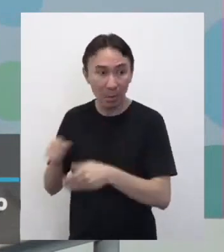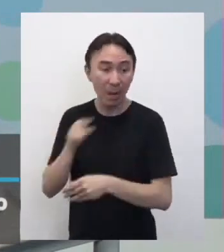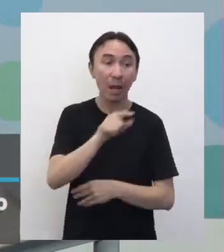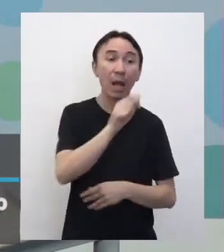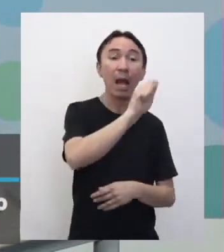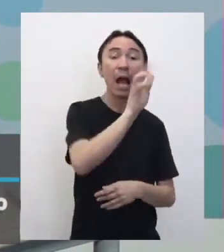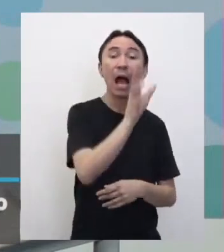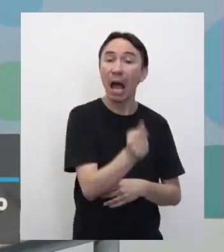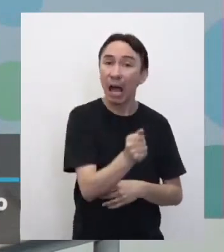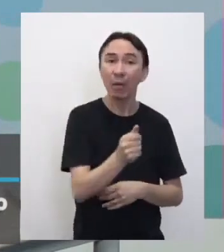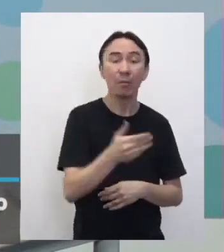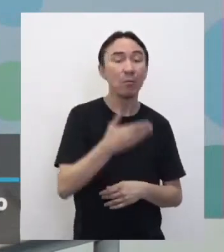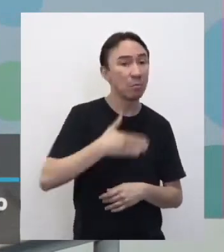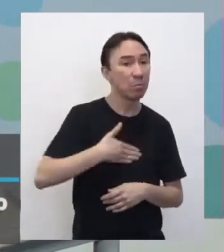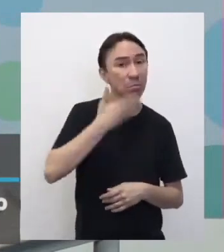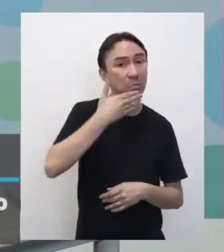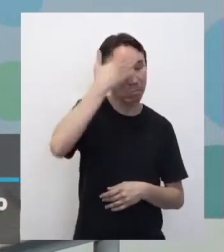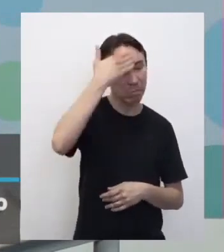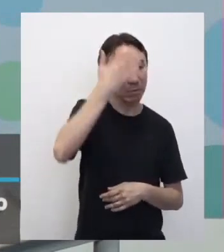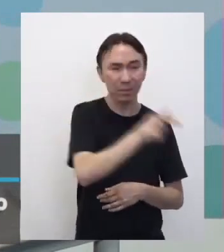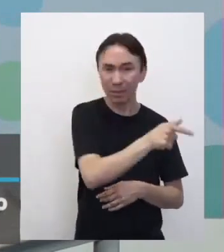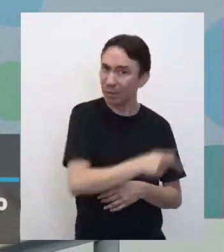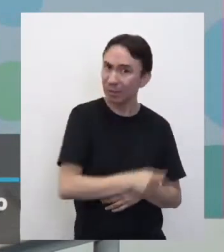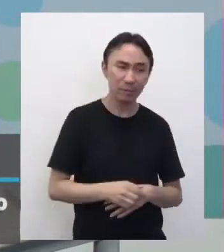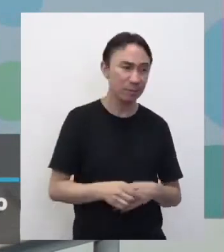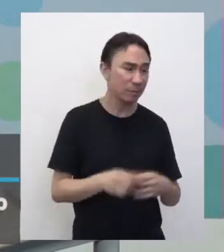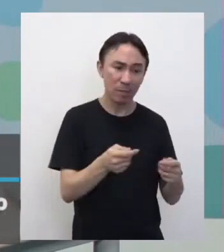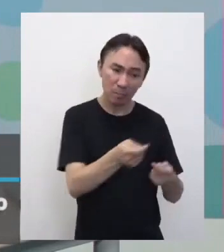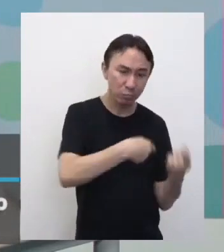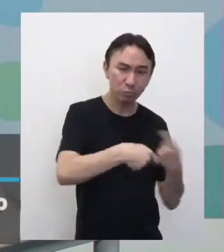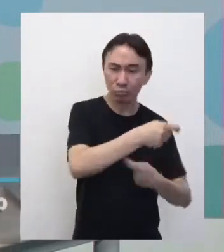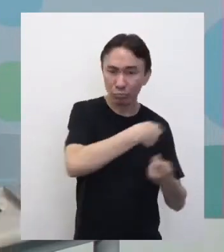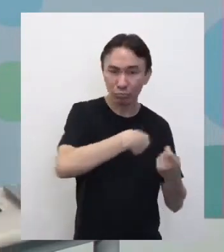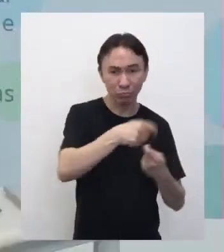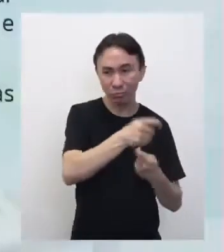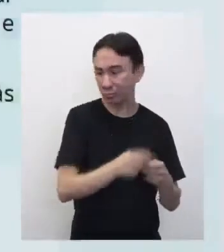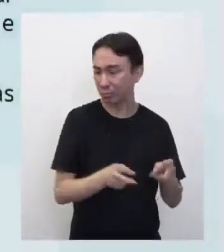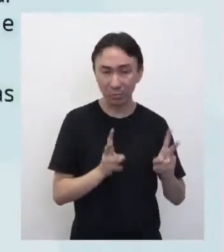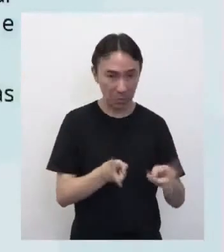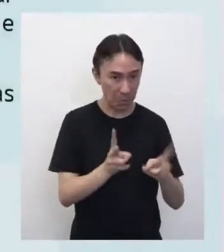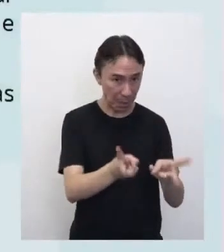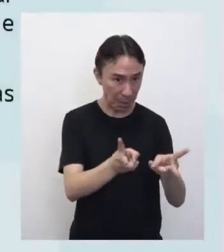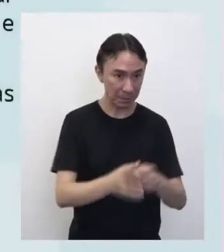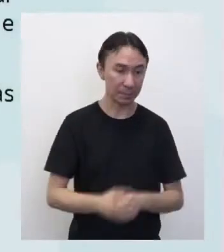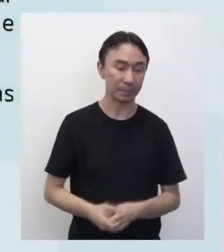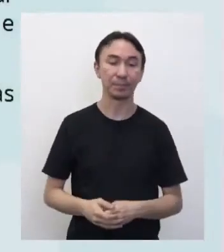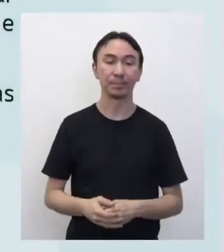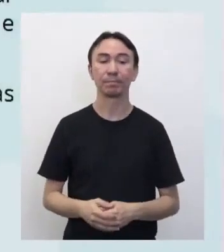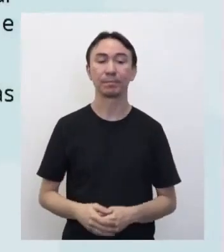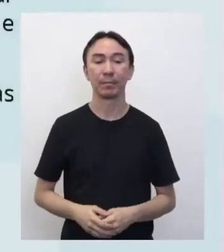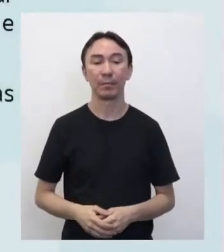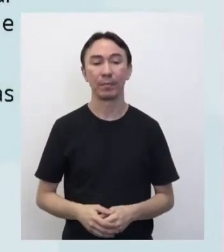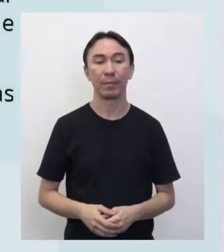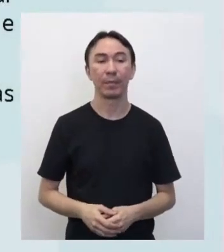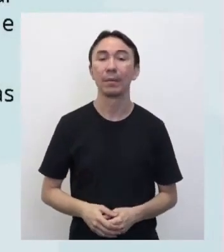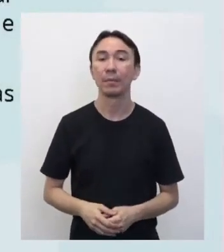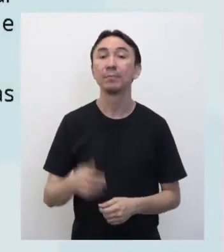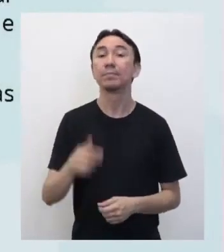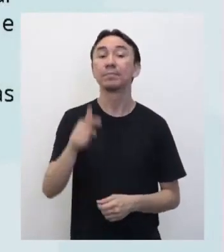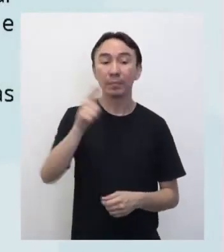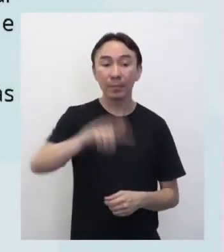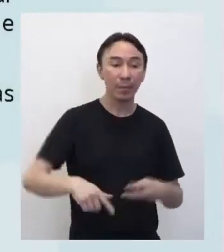estavam com seu comércio em pleno vigor aí. Vamos continuar na nossa tela. Outra consequência é